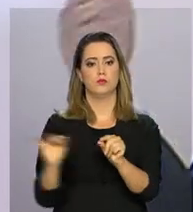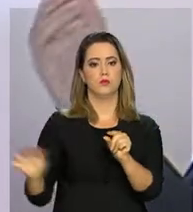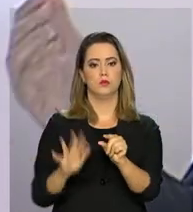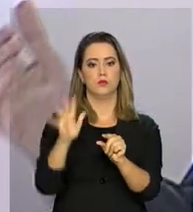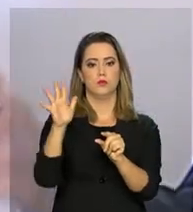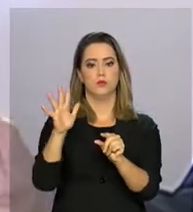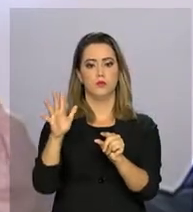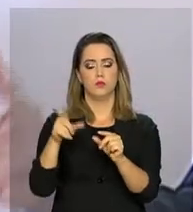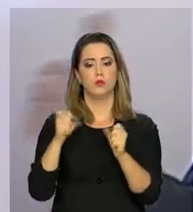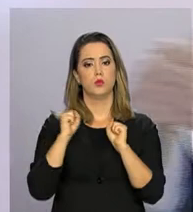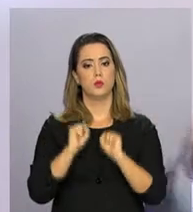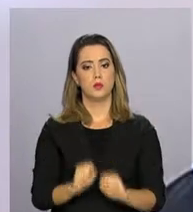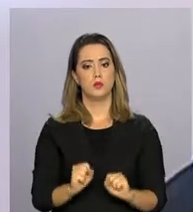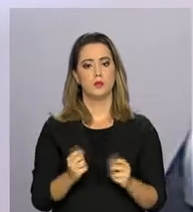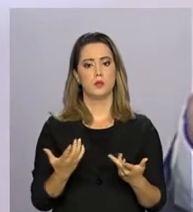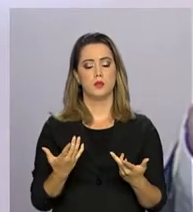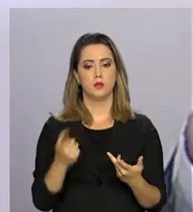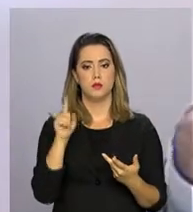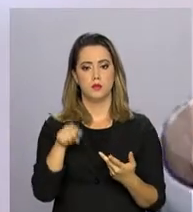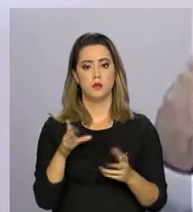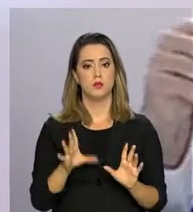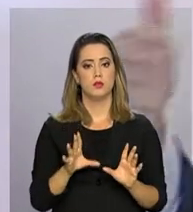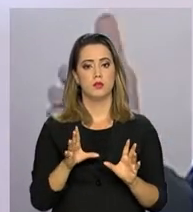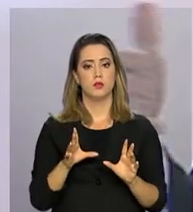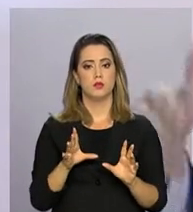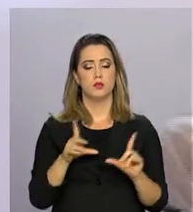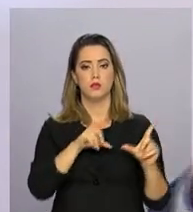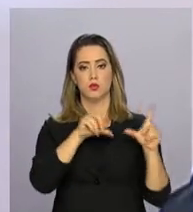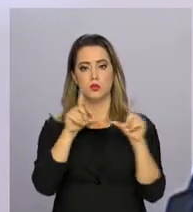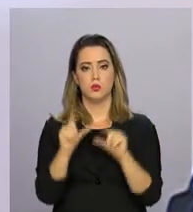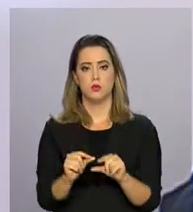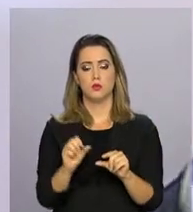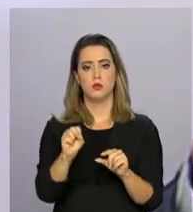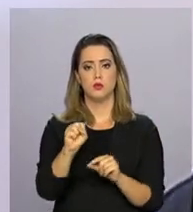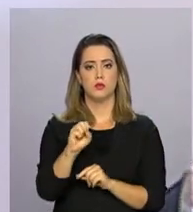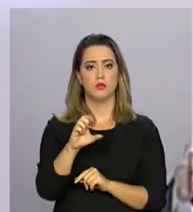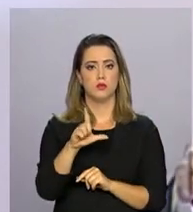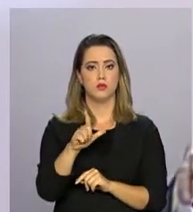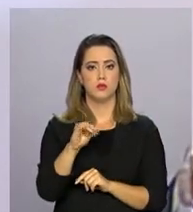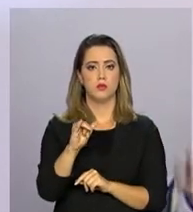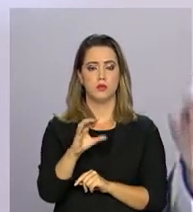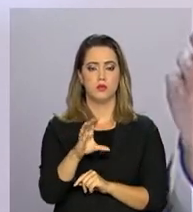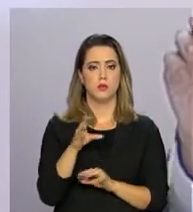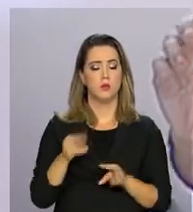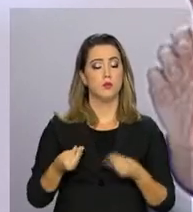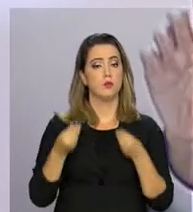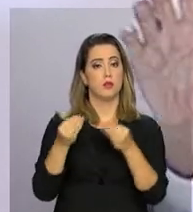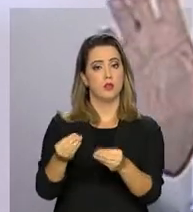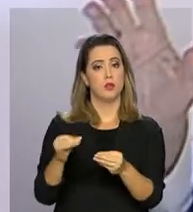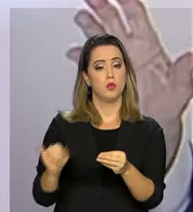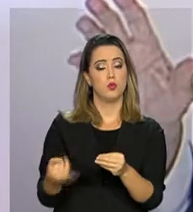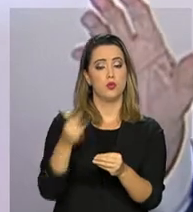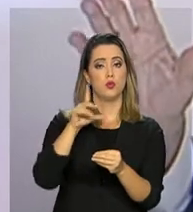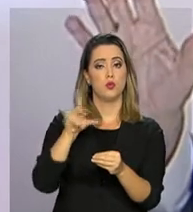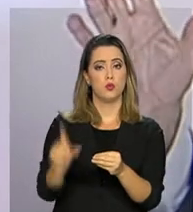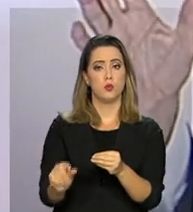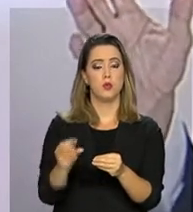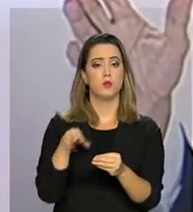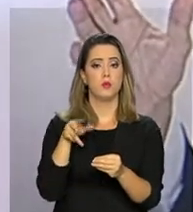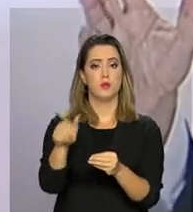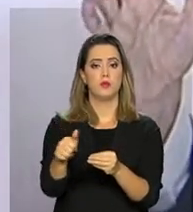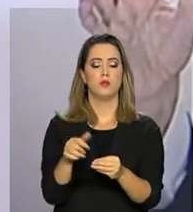da inflação permite a queda da selic que leva juros menores para todos e não apenas